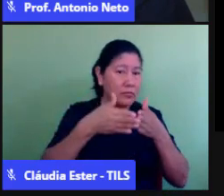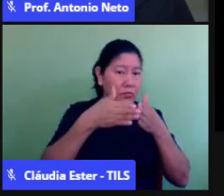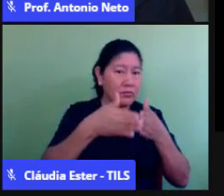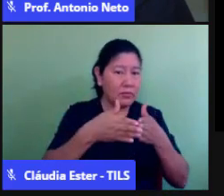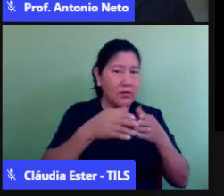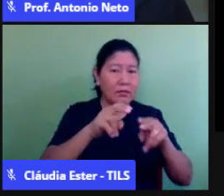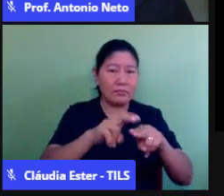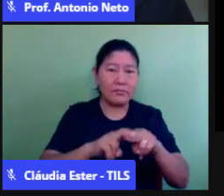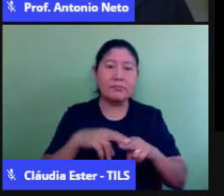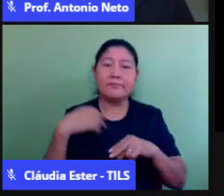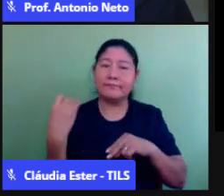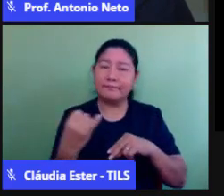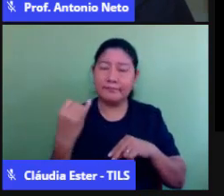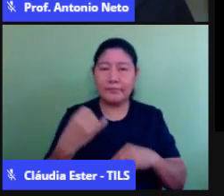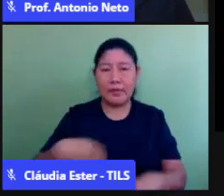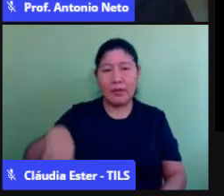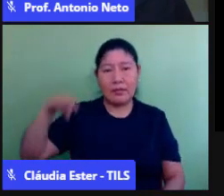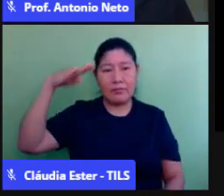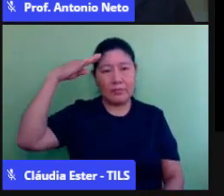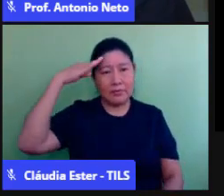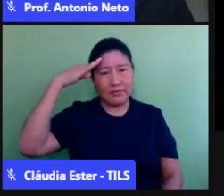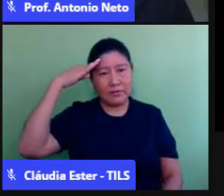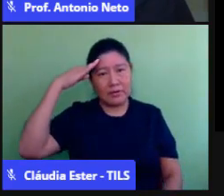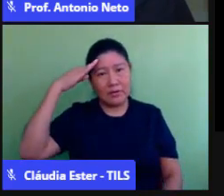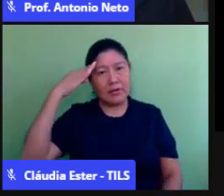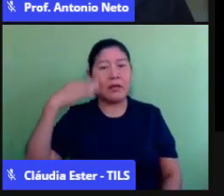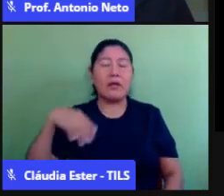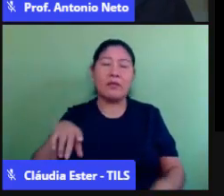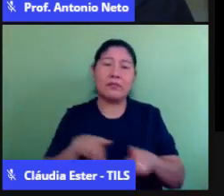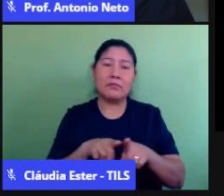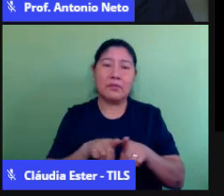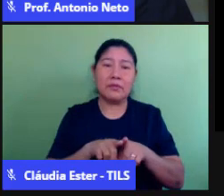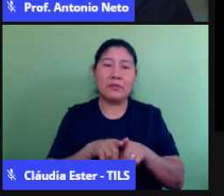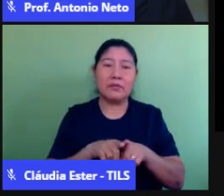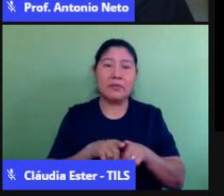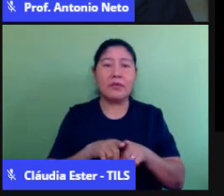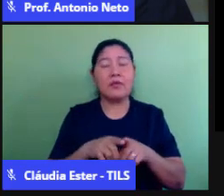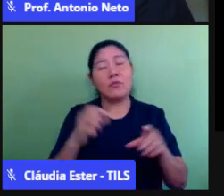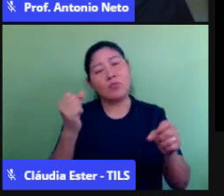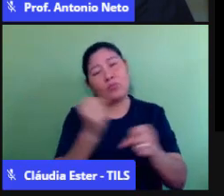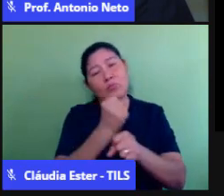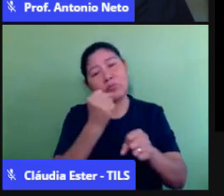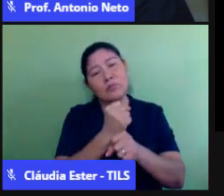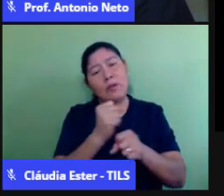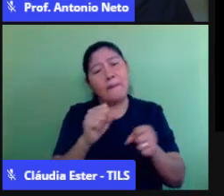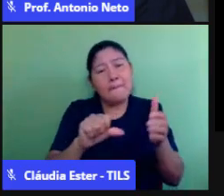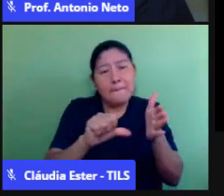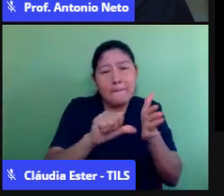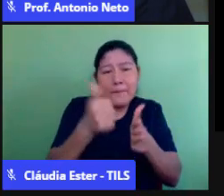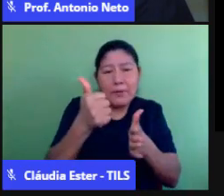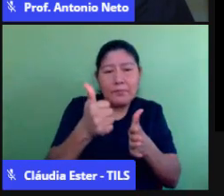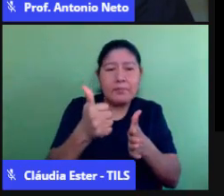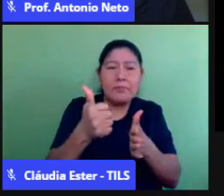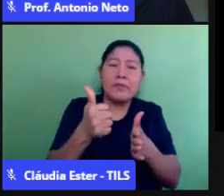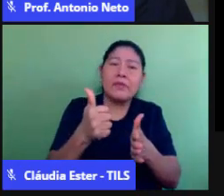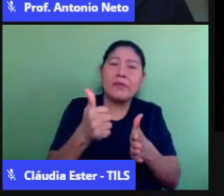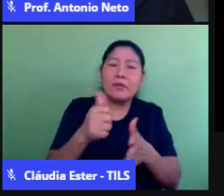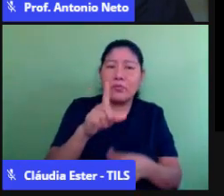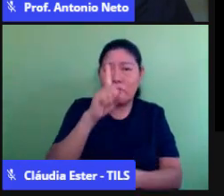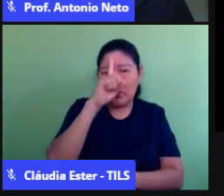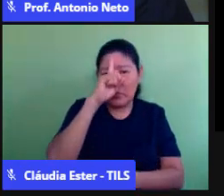militares aí trouxeram o primeiro hospital para nós, que é o Hospital Militar. Os militares